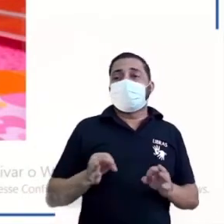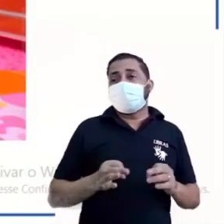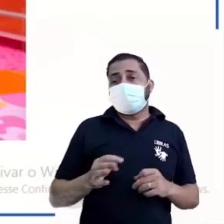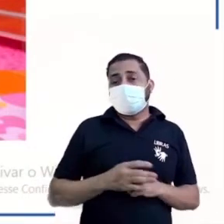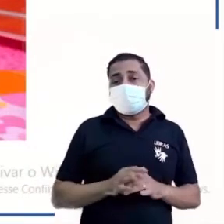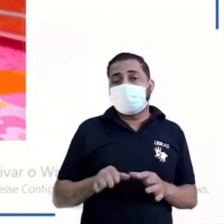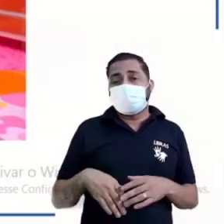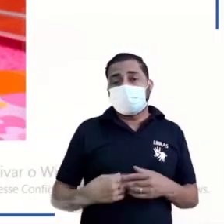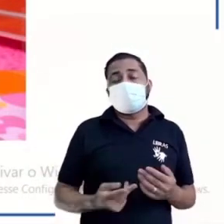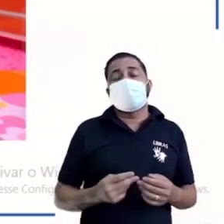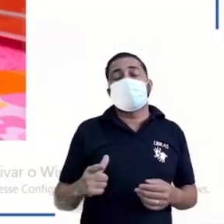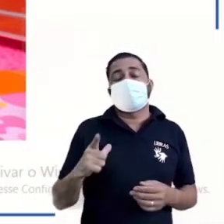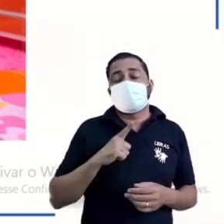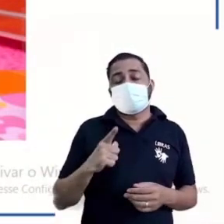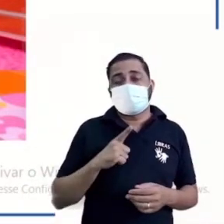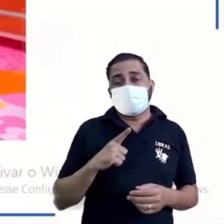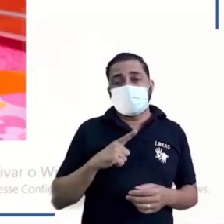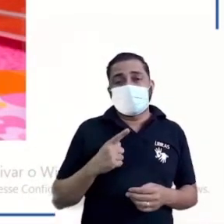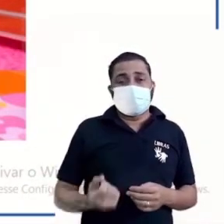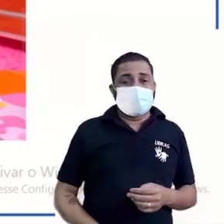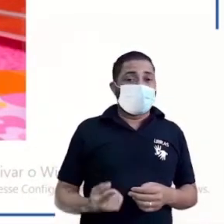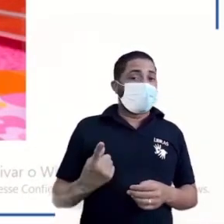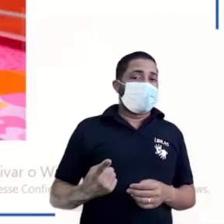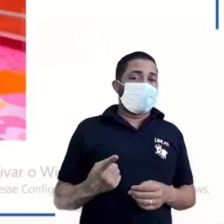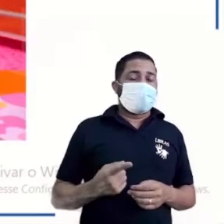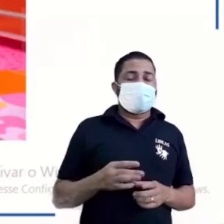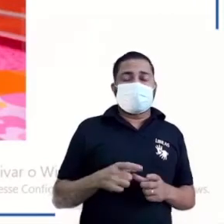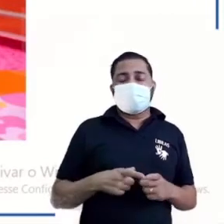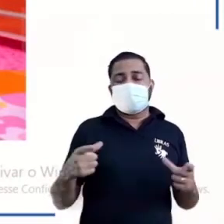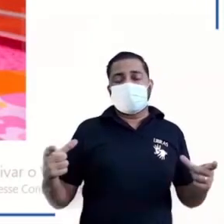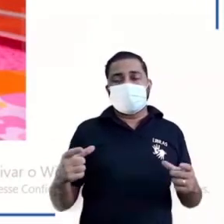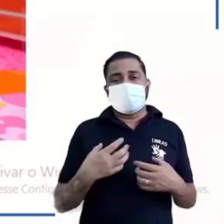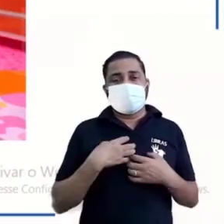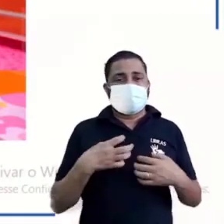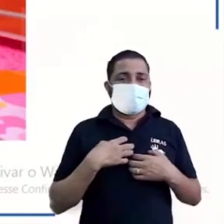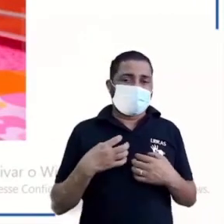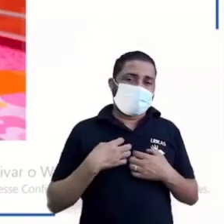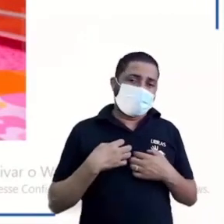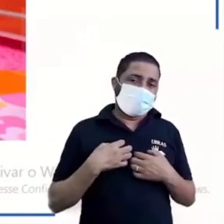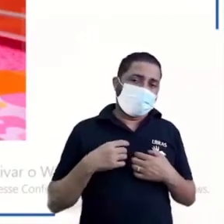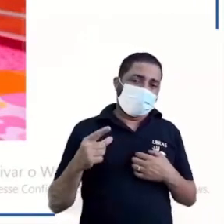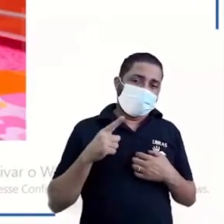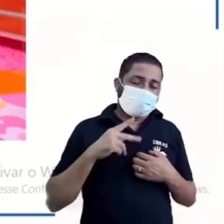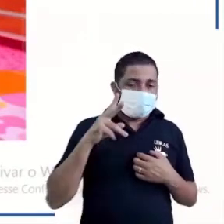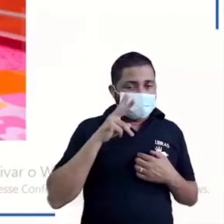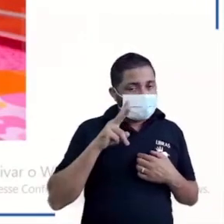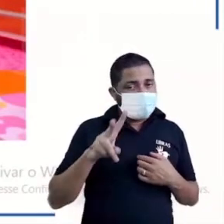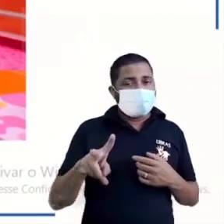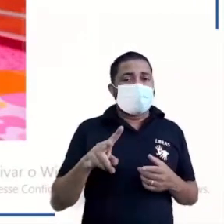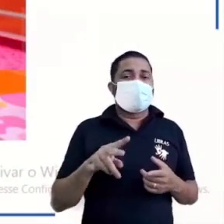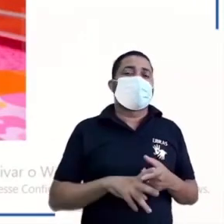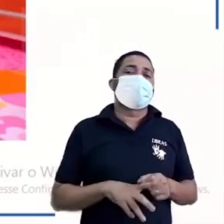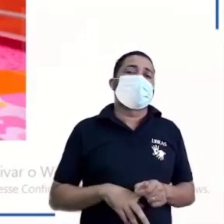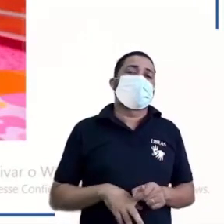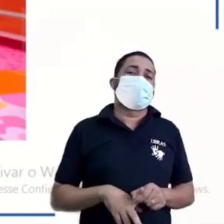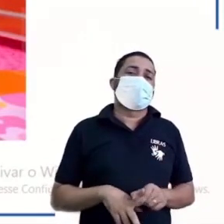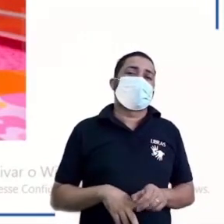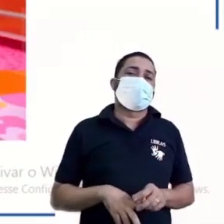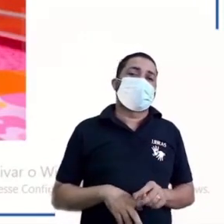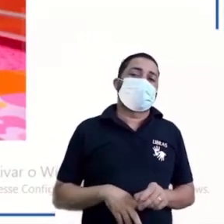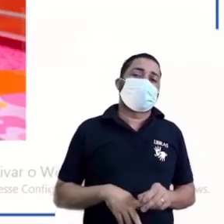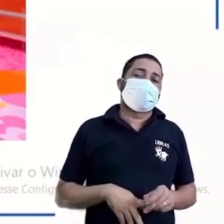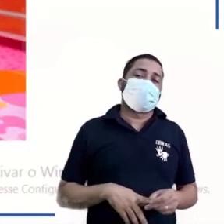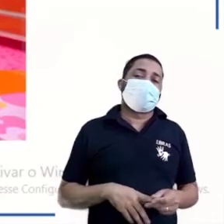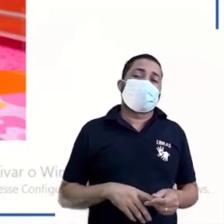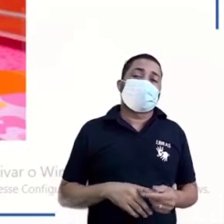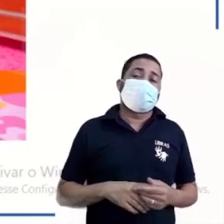né? Então aí você tem uma ousadia maior de formas, né? A gente tem visto isso, inclusive,